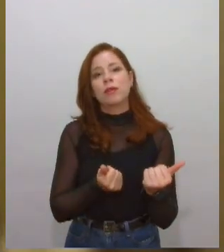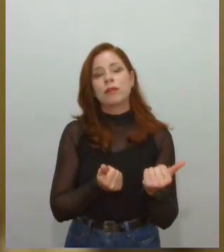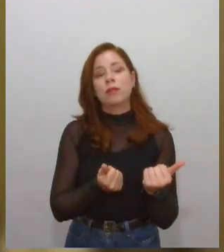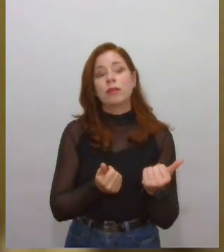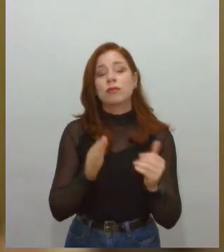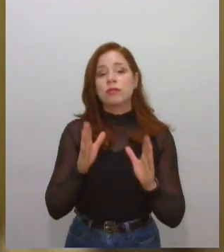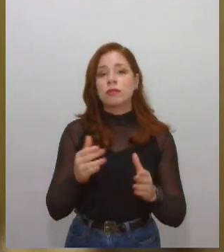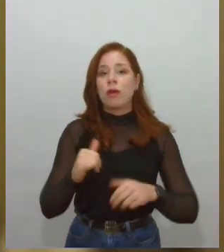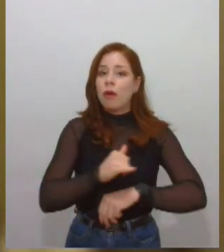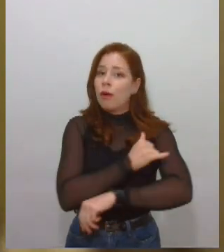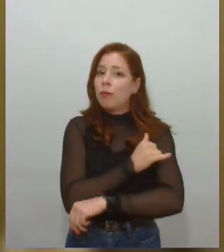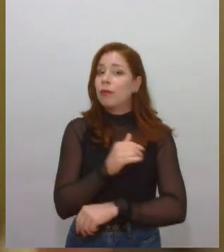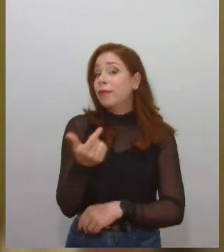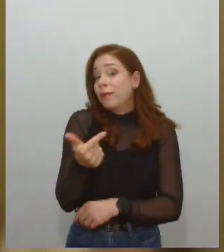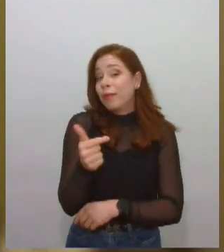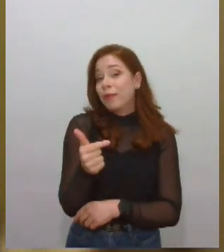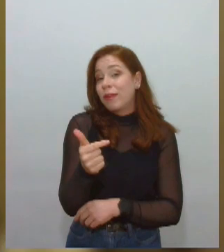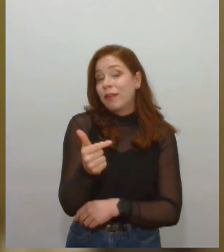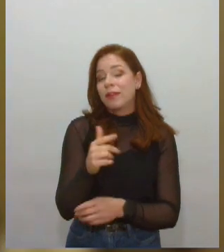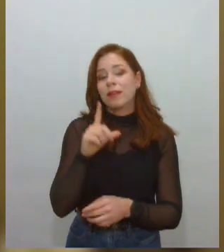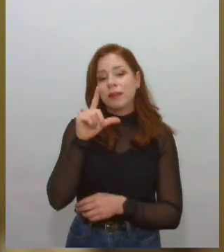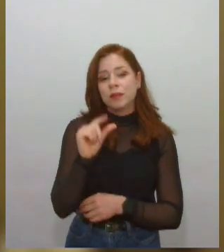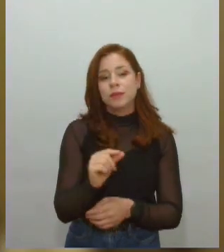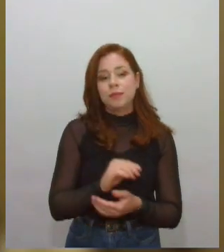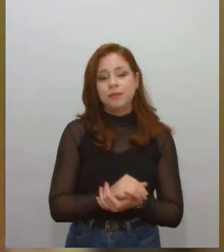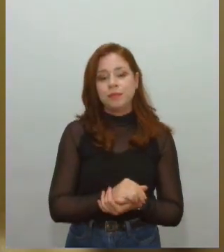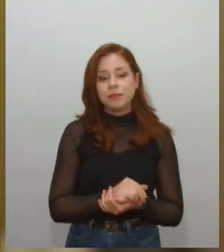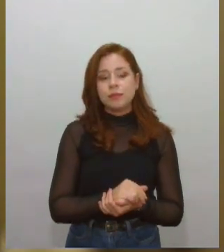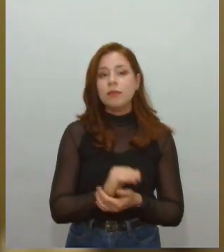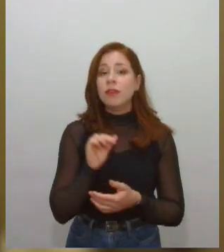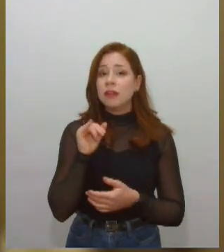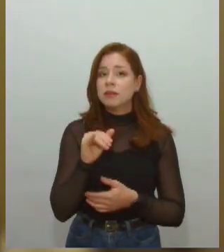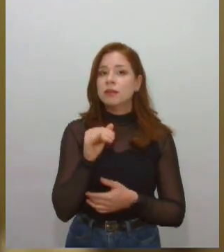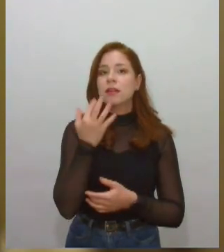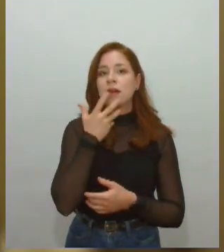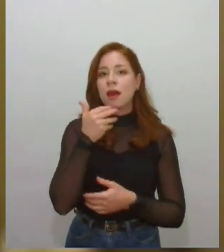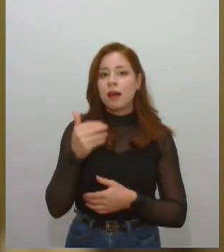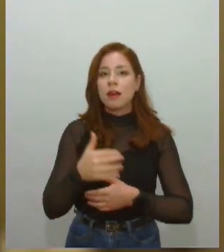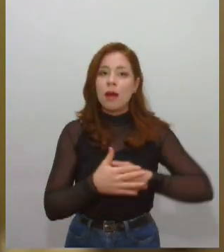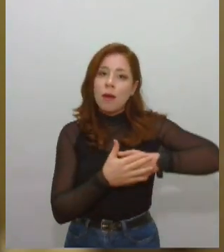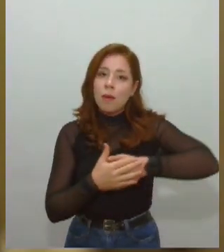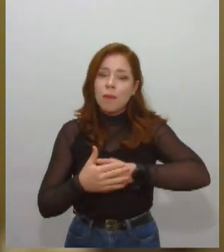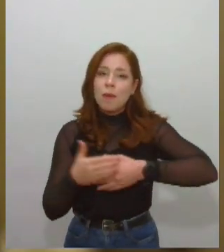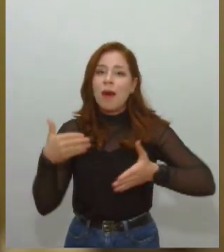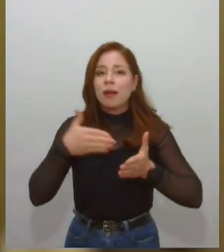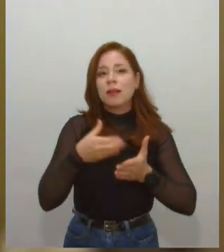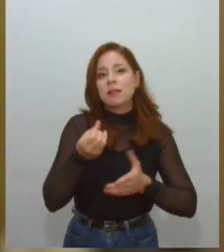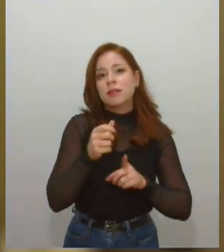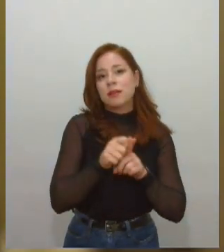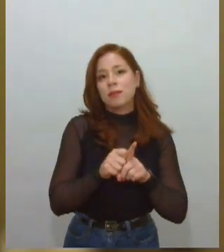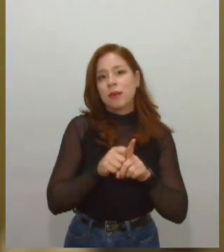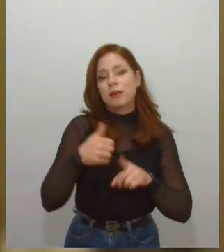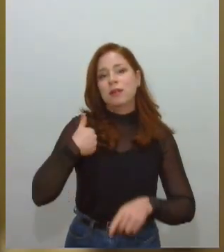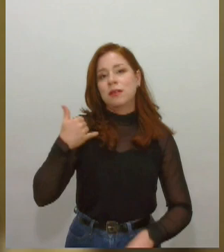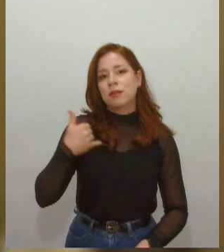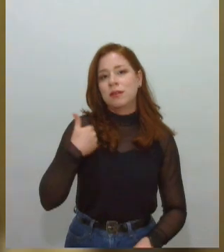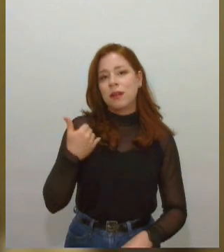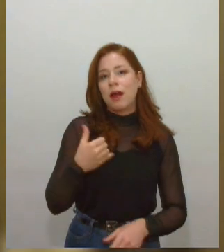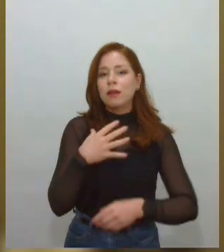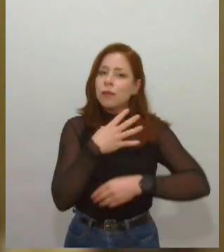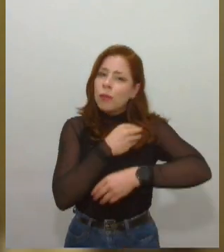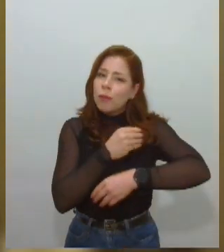criança mama de forma exclusiva até o sexto mês de idade, essa criança tem um risco menor de ter obesidade